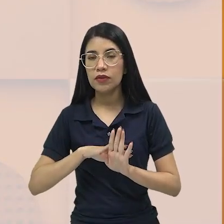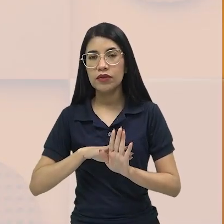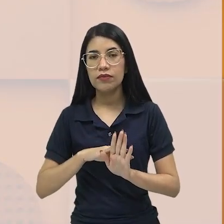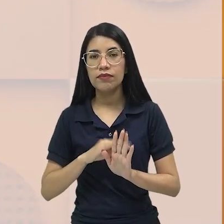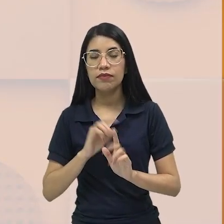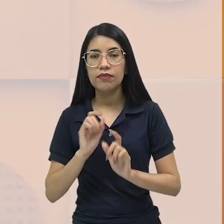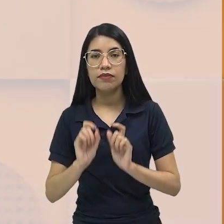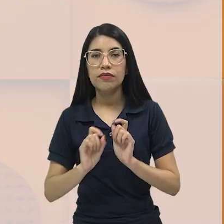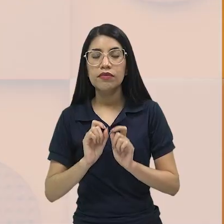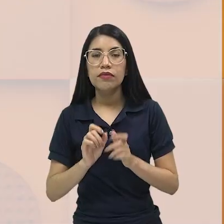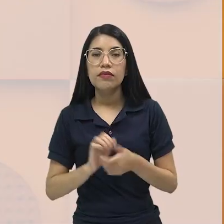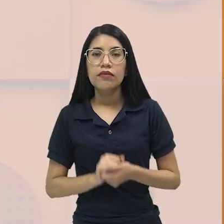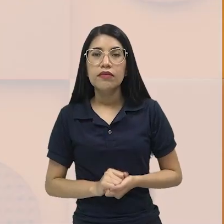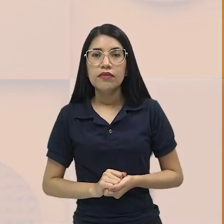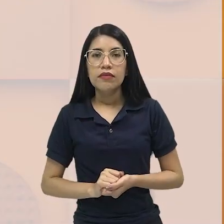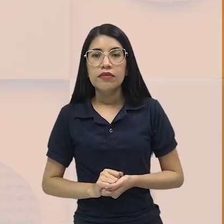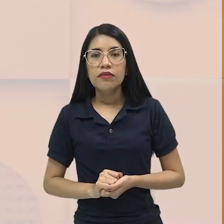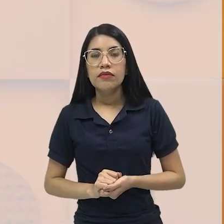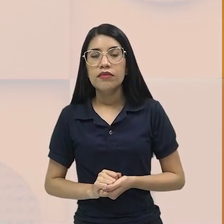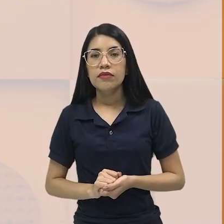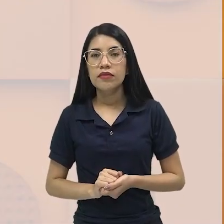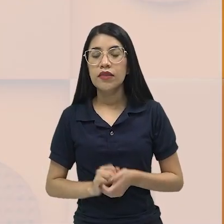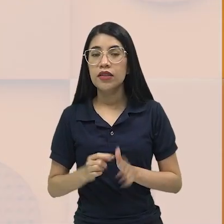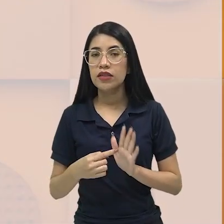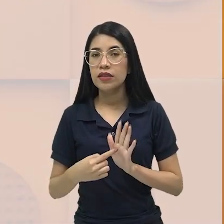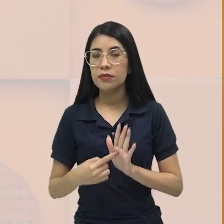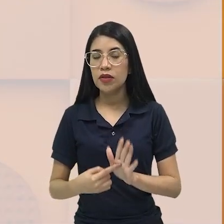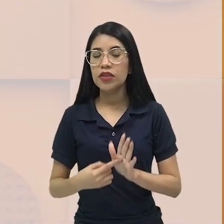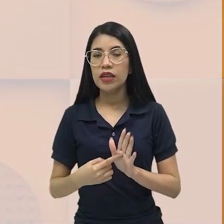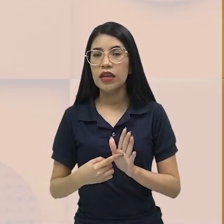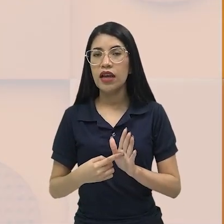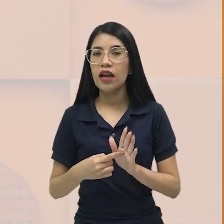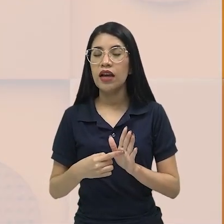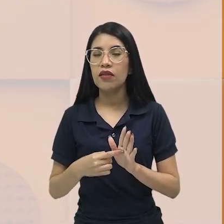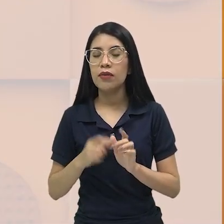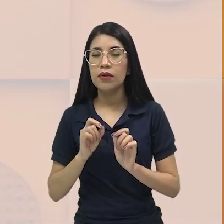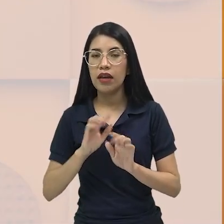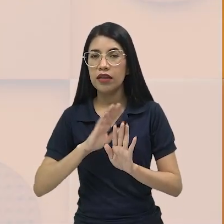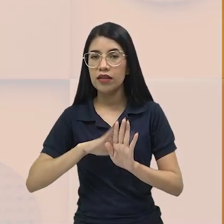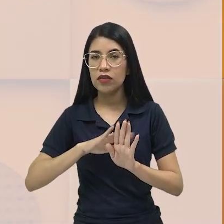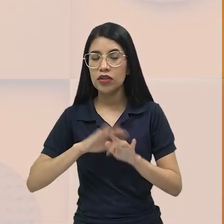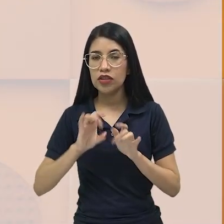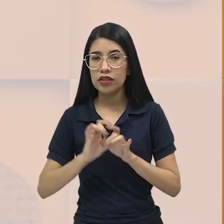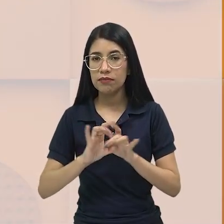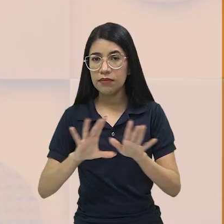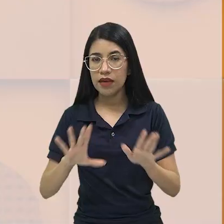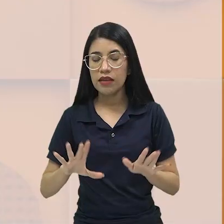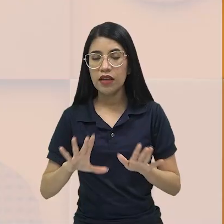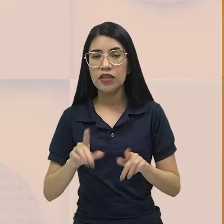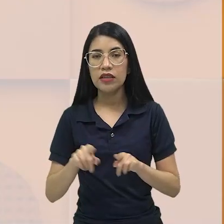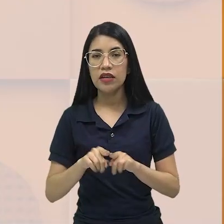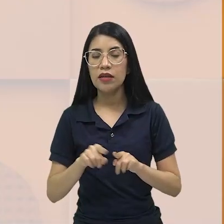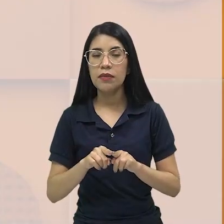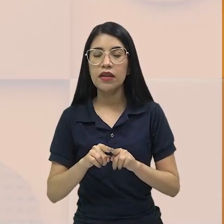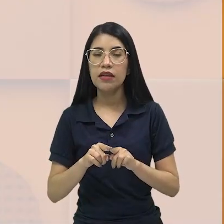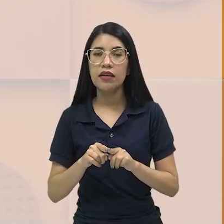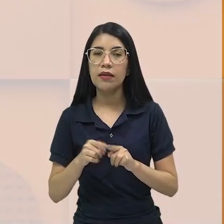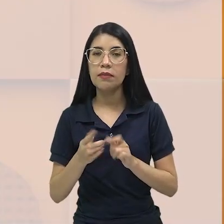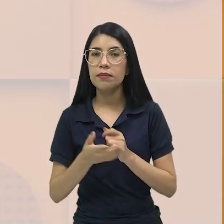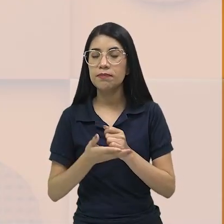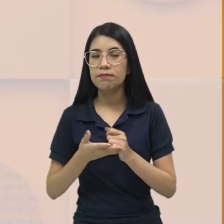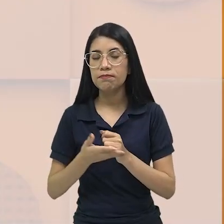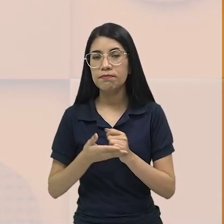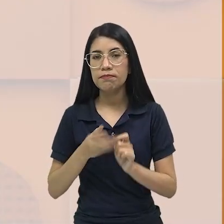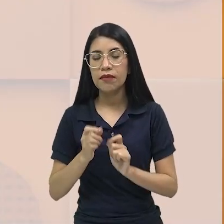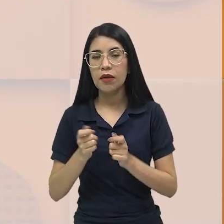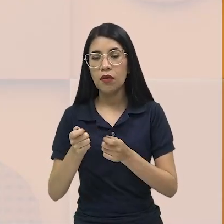viés de demonstrar, expandir os ideais de liberdade, que basicamente ele usa para, de certa forma, ter ali